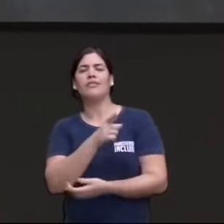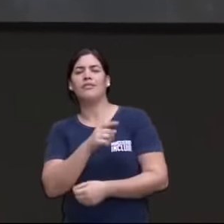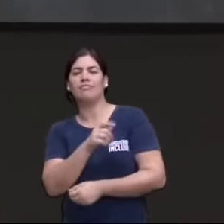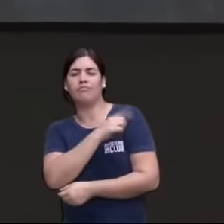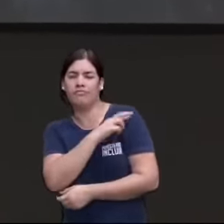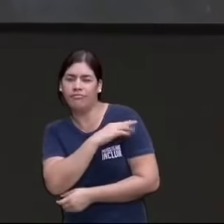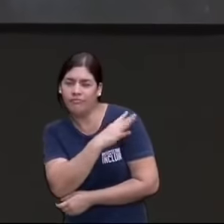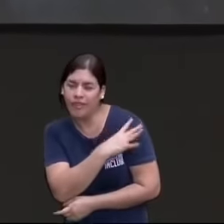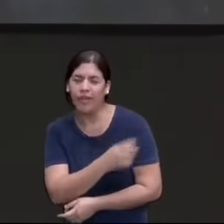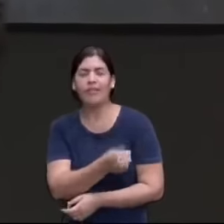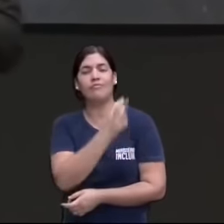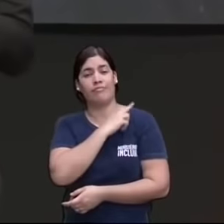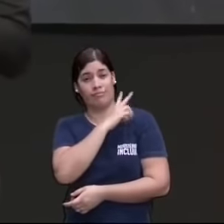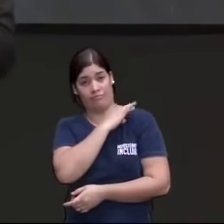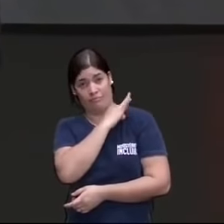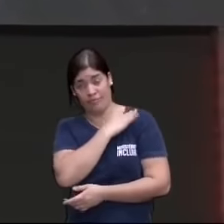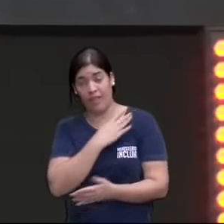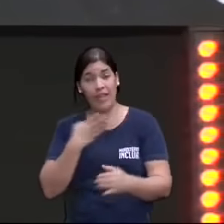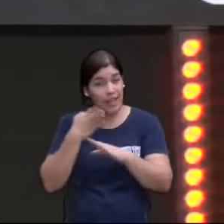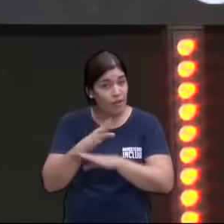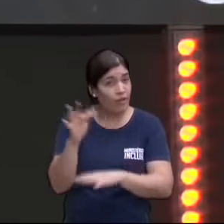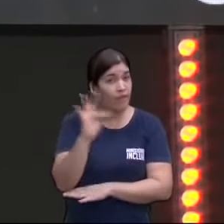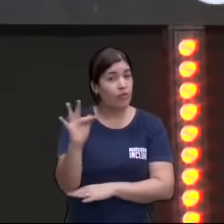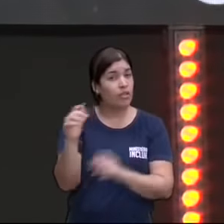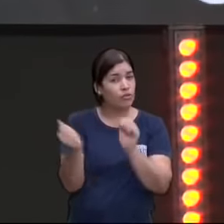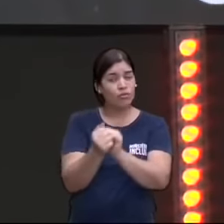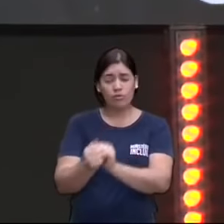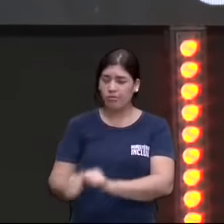juntos. Entraram na faculdade juntos.